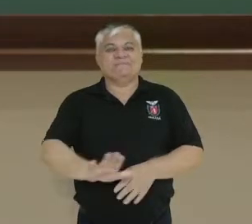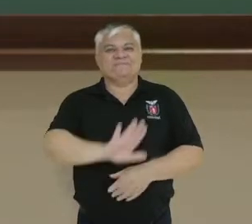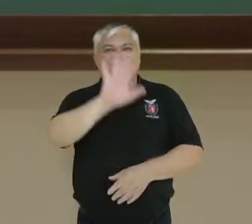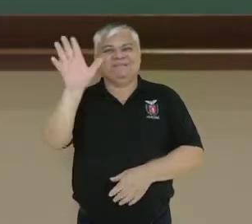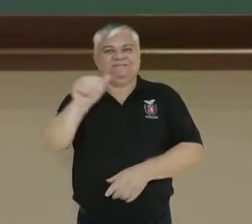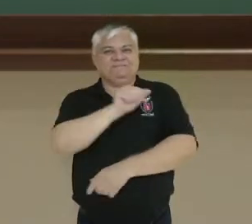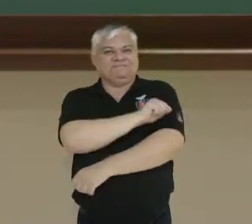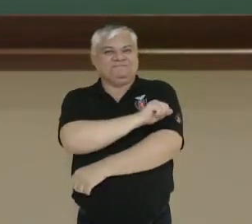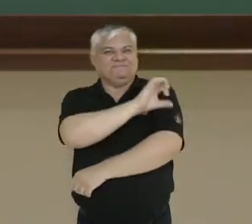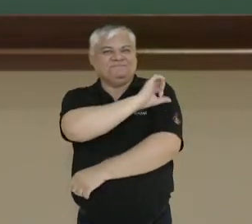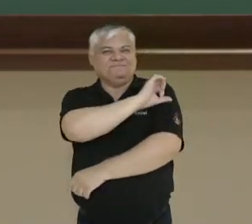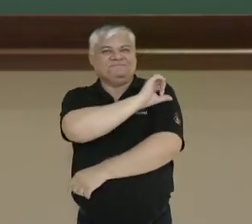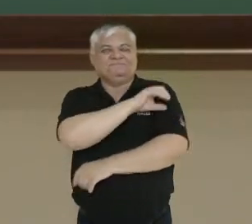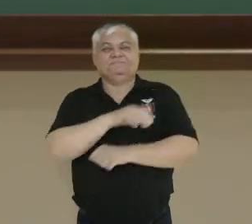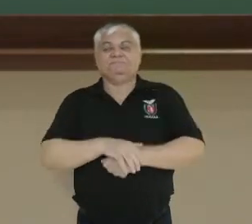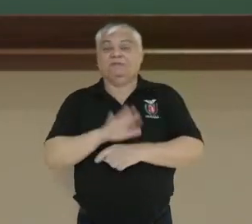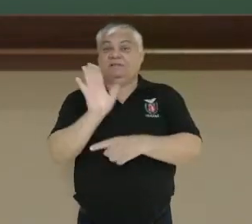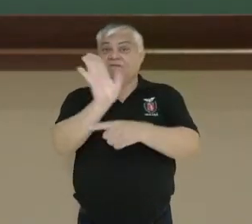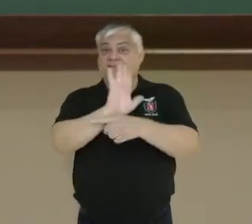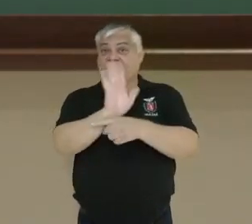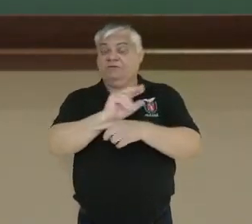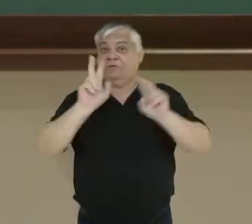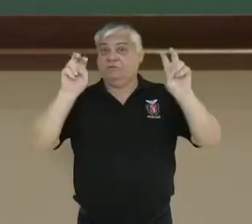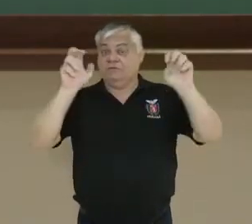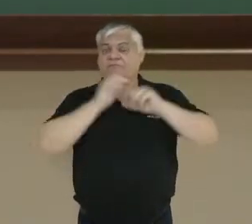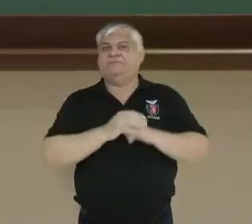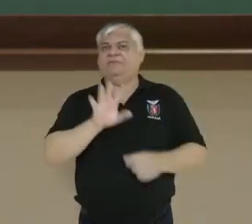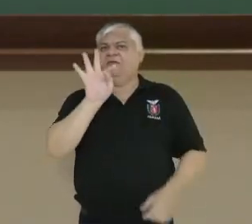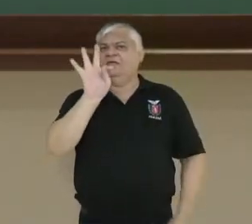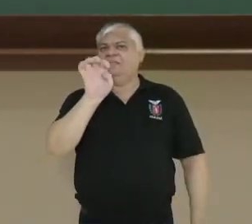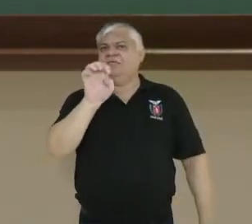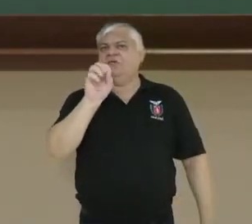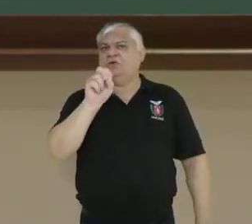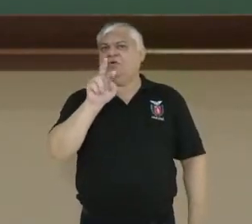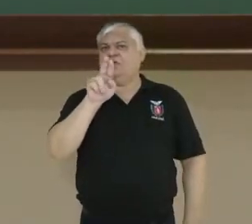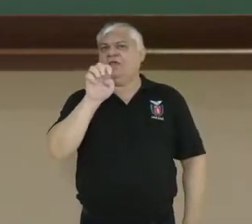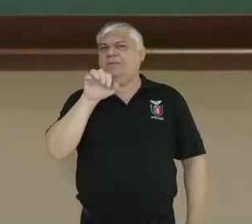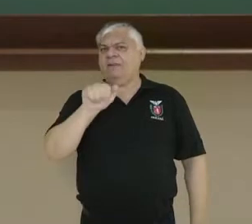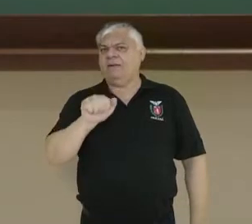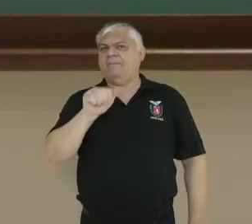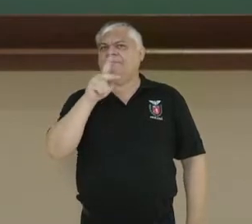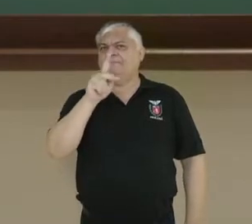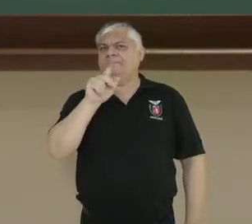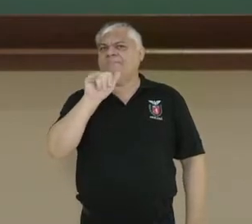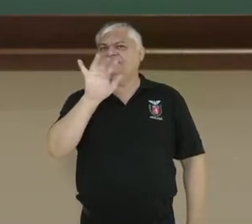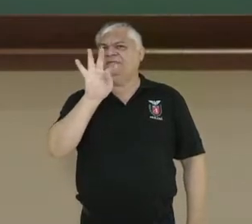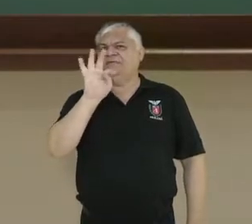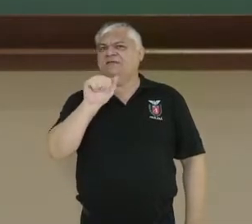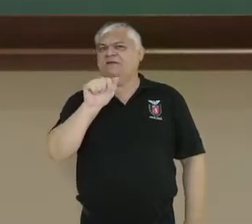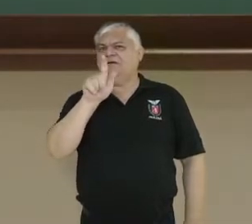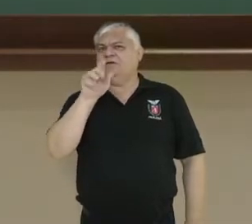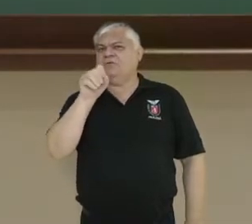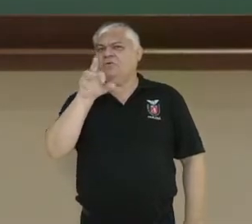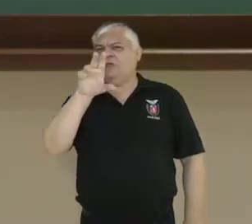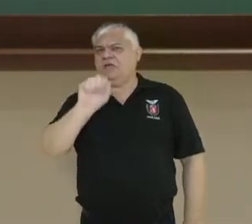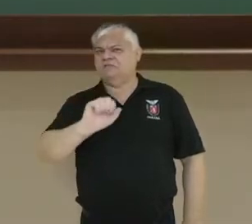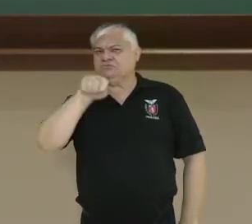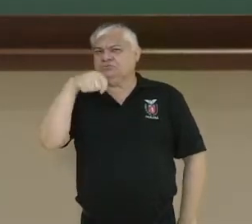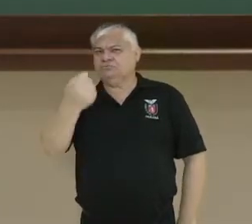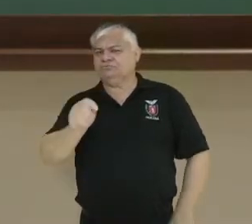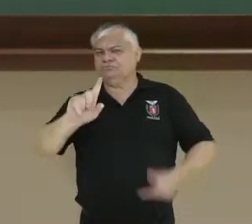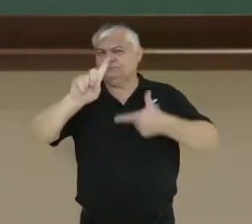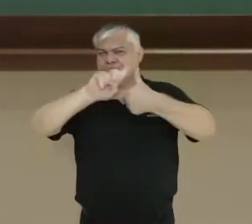Olá, estudantes do nono ano. Nesse vídeo vamos falar sobre Teorema de Pitágoras. Bora lá? Você já viu a